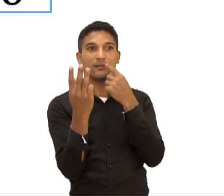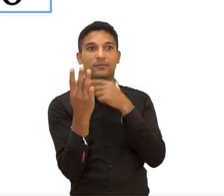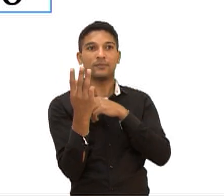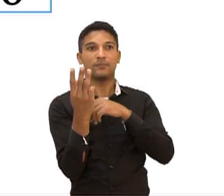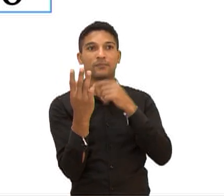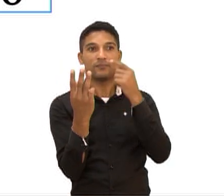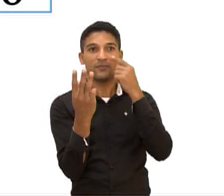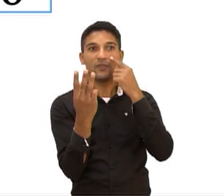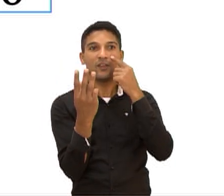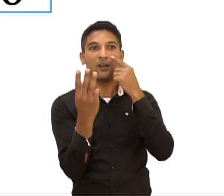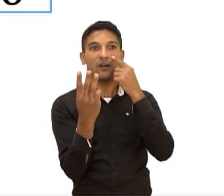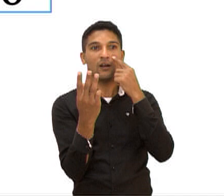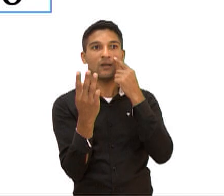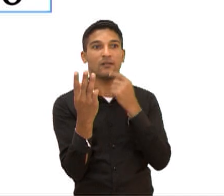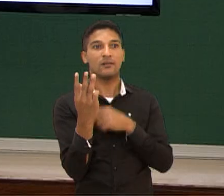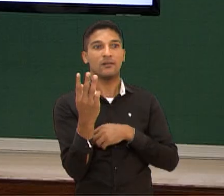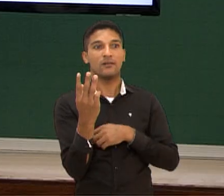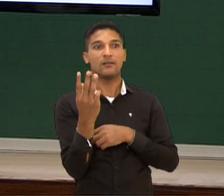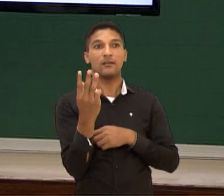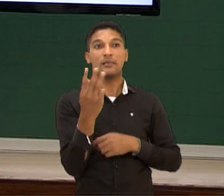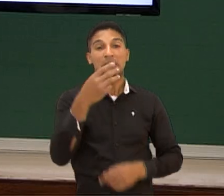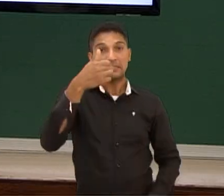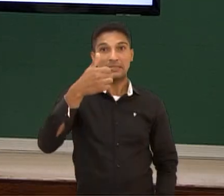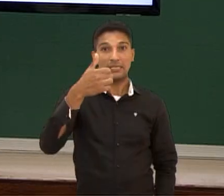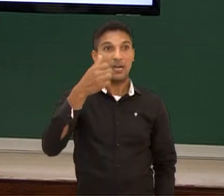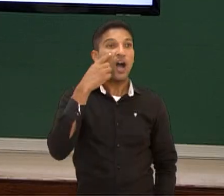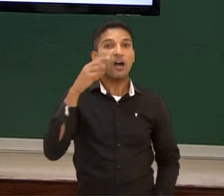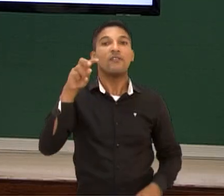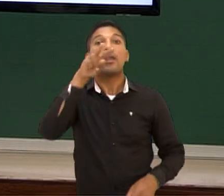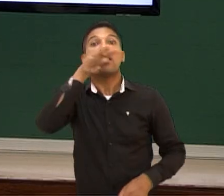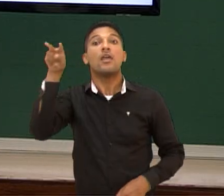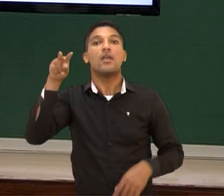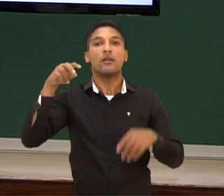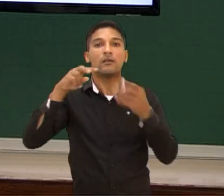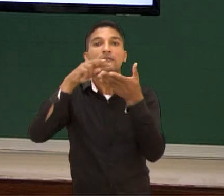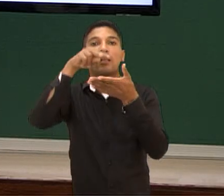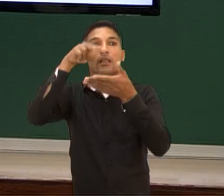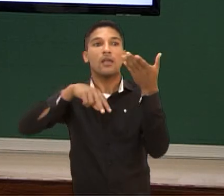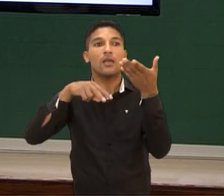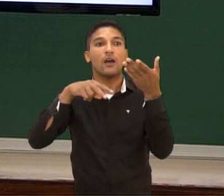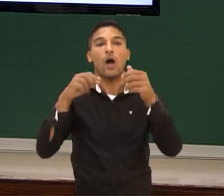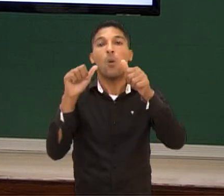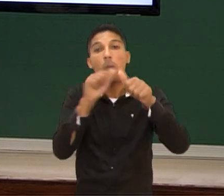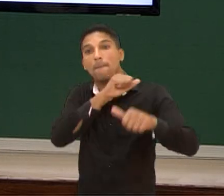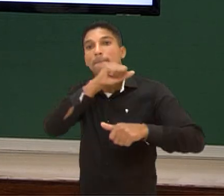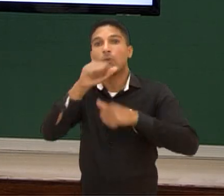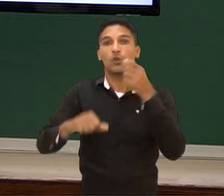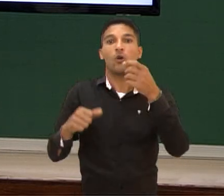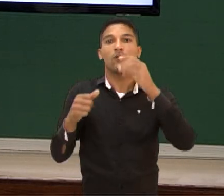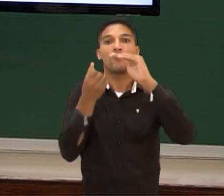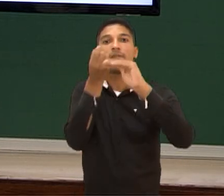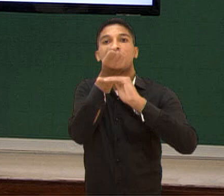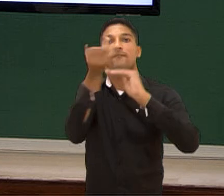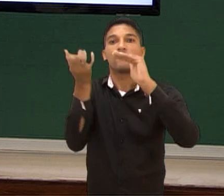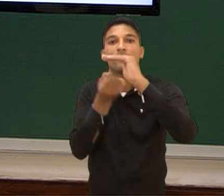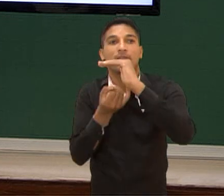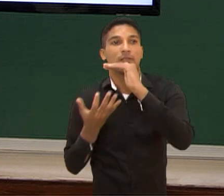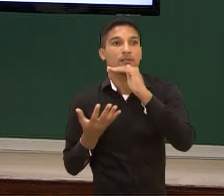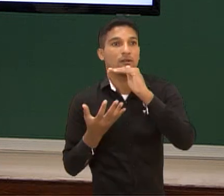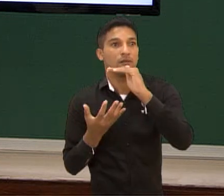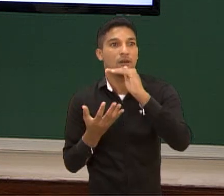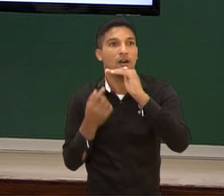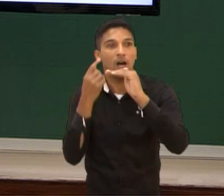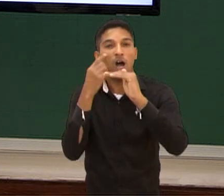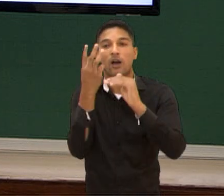leitura? 193 milésimos, transformando em fração da mesma forma que a prof contou para vocês. 1,